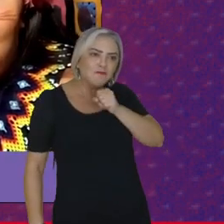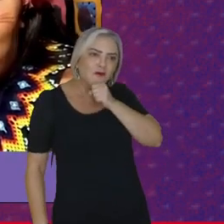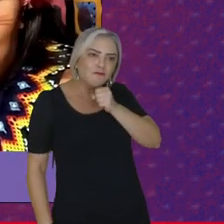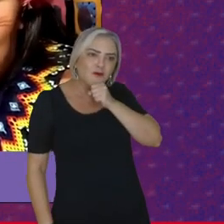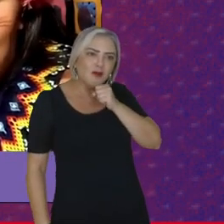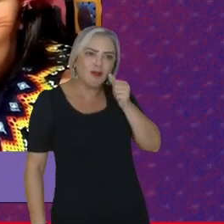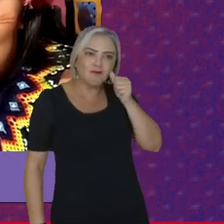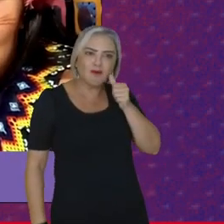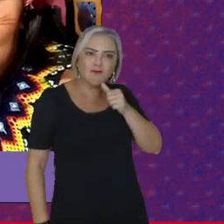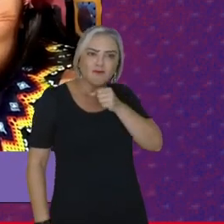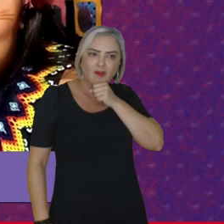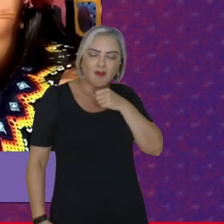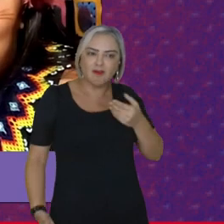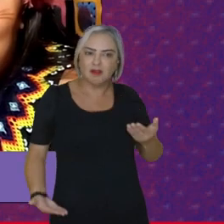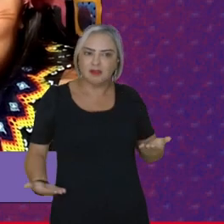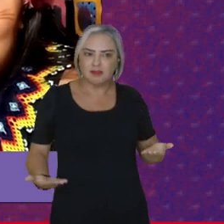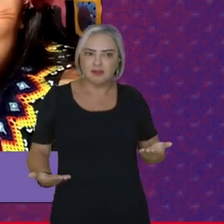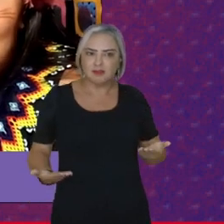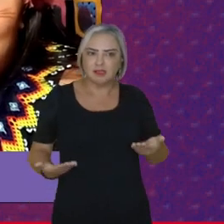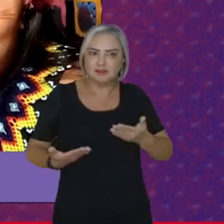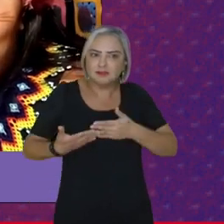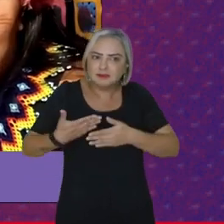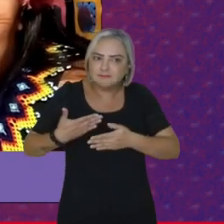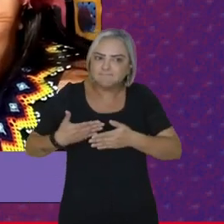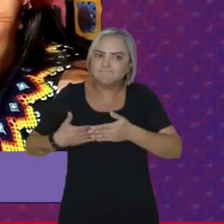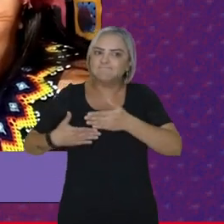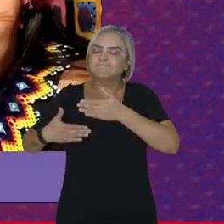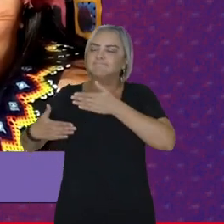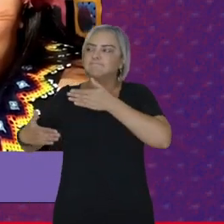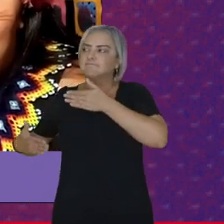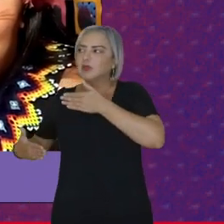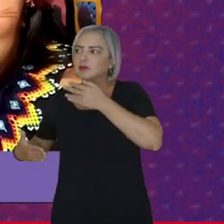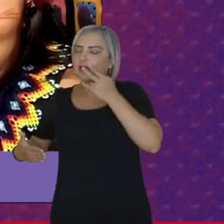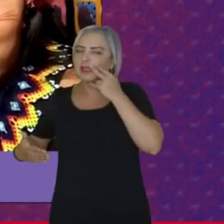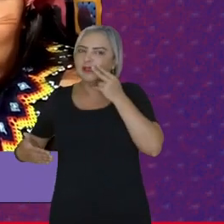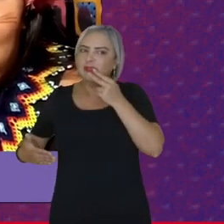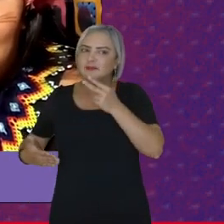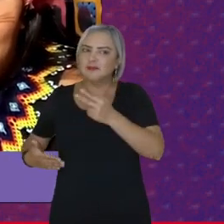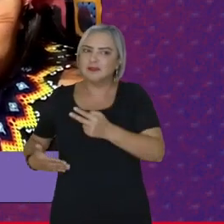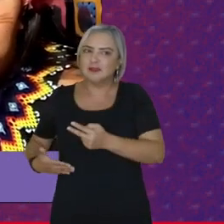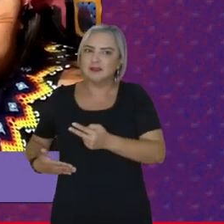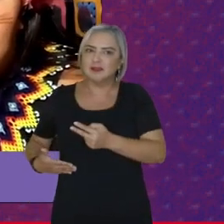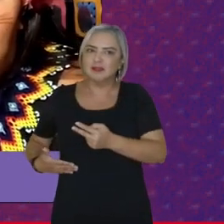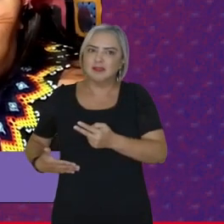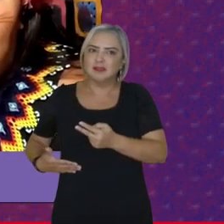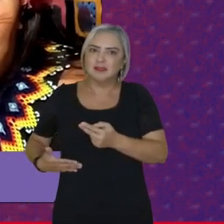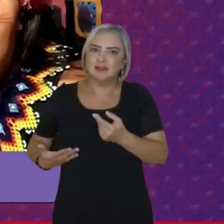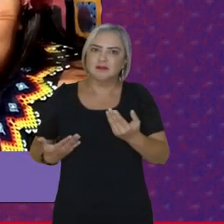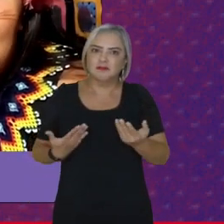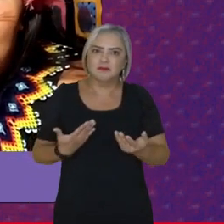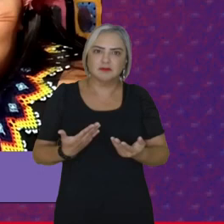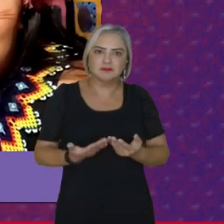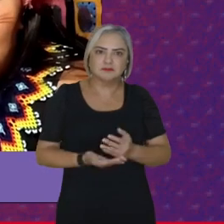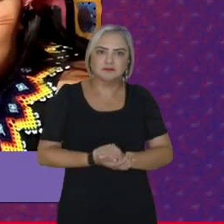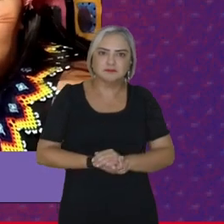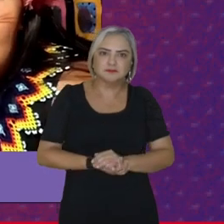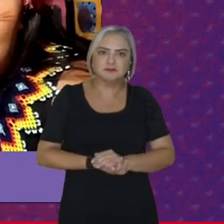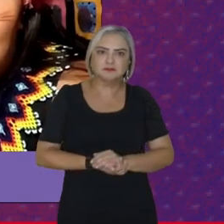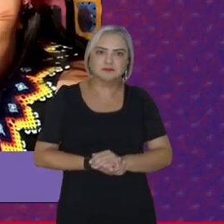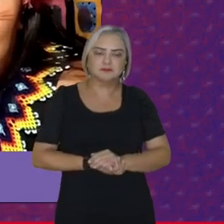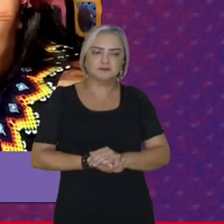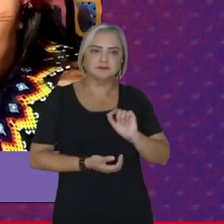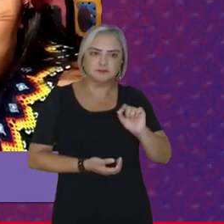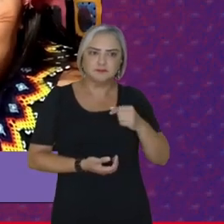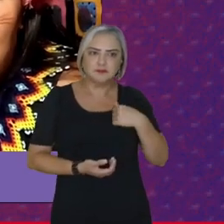É hora da gente dar esse passo atrás e da gente trocar afeto, e pensar no que é que eu